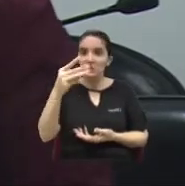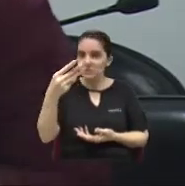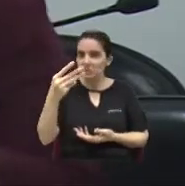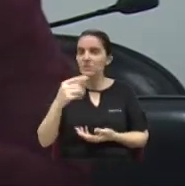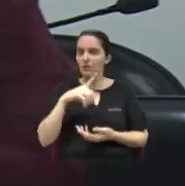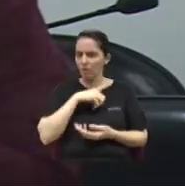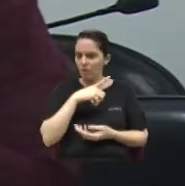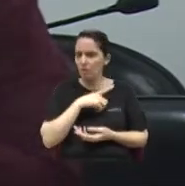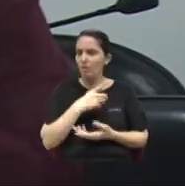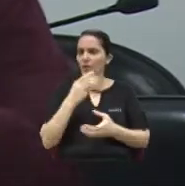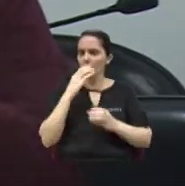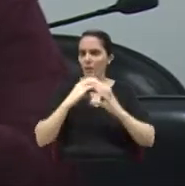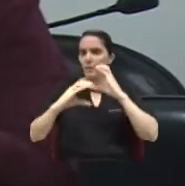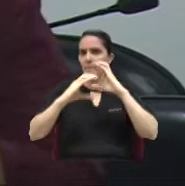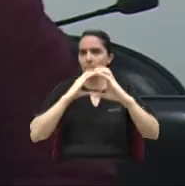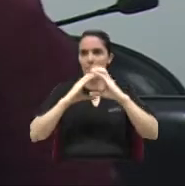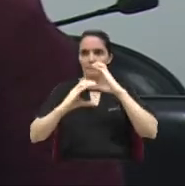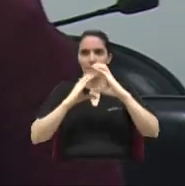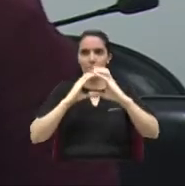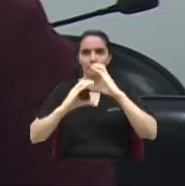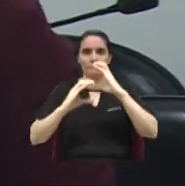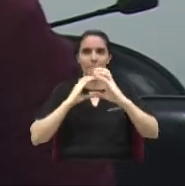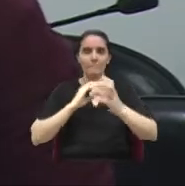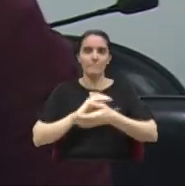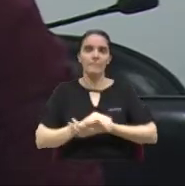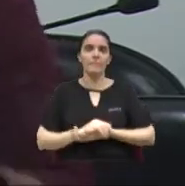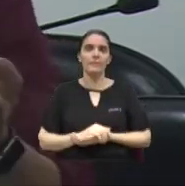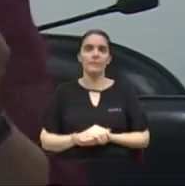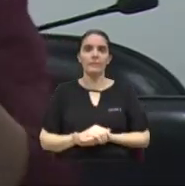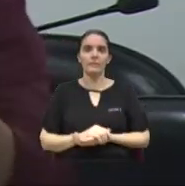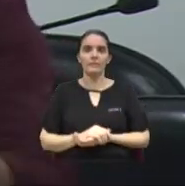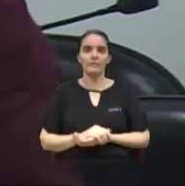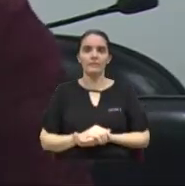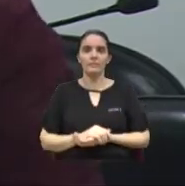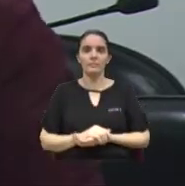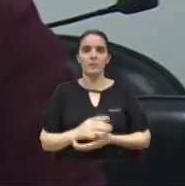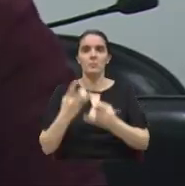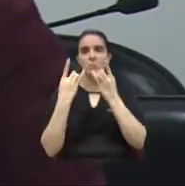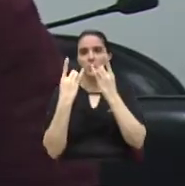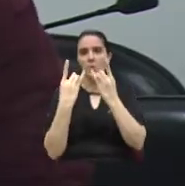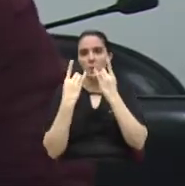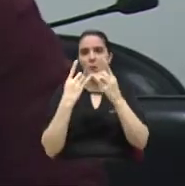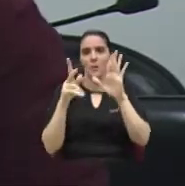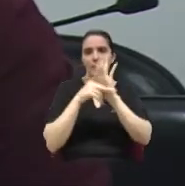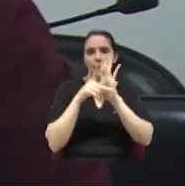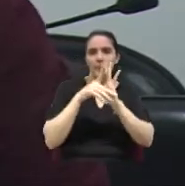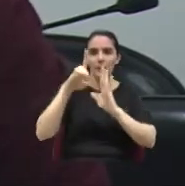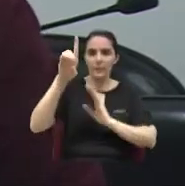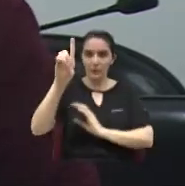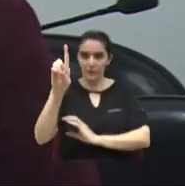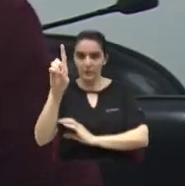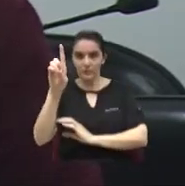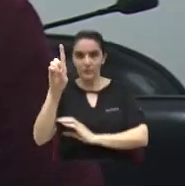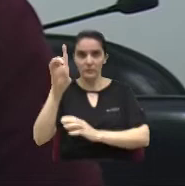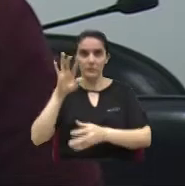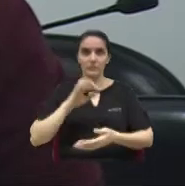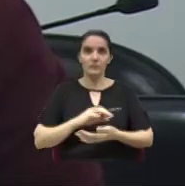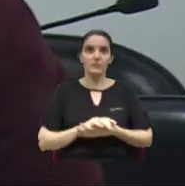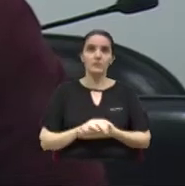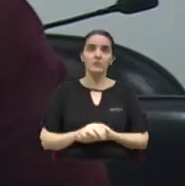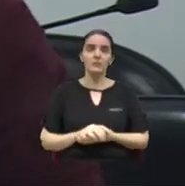mídia, então faça esse apelo, né, que traga o rock gospel também para o evento,